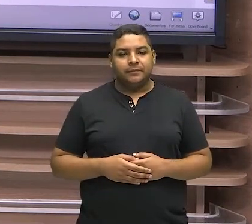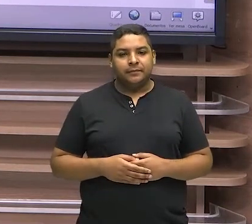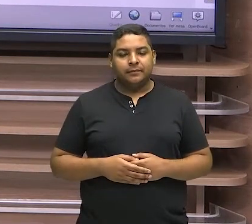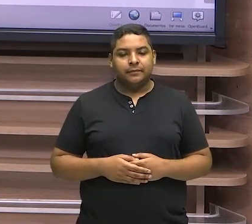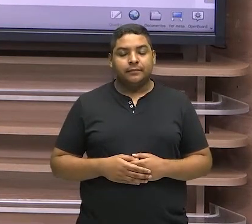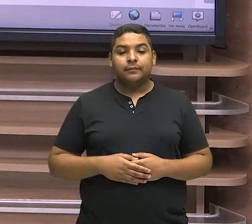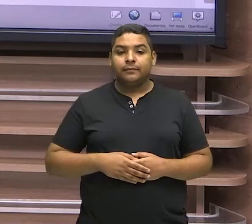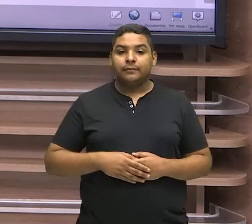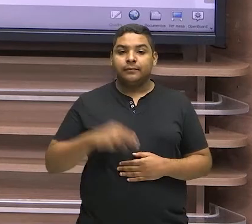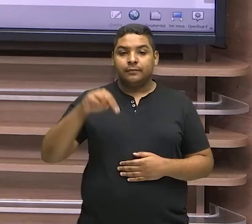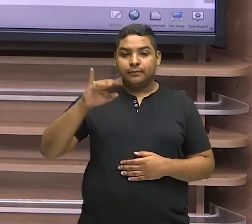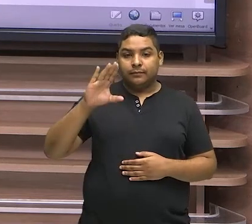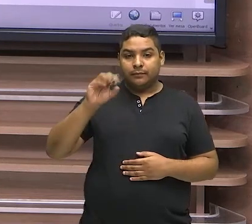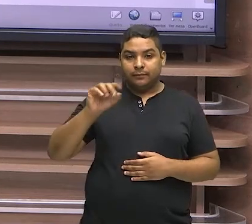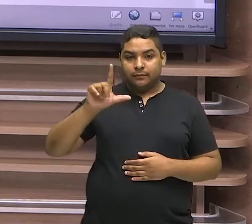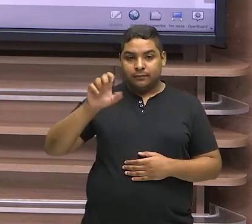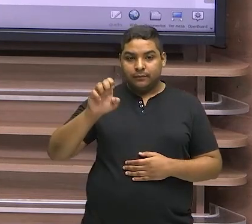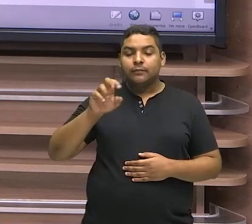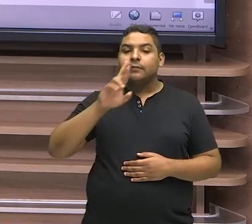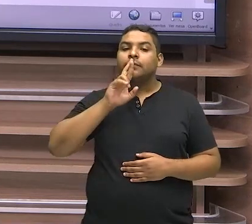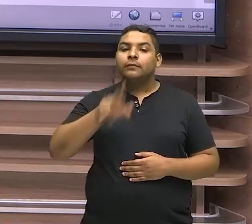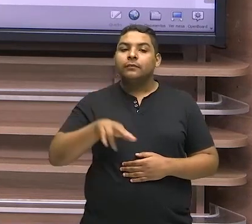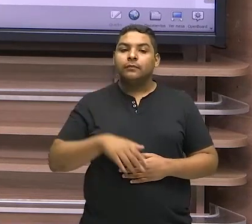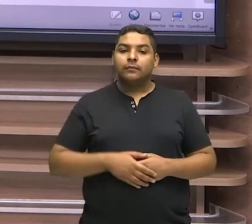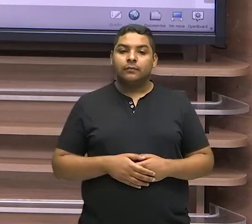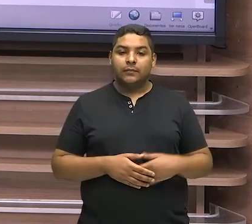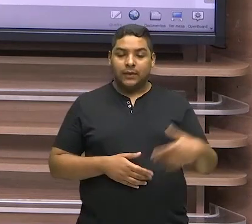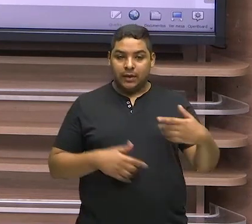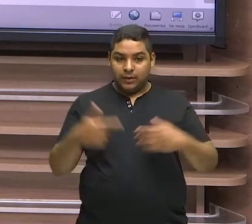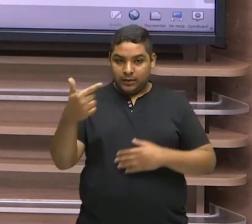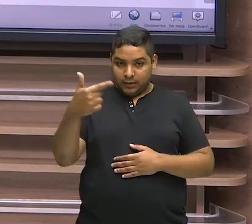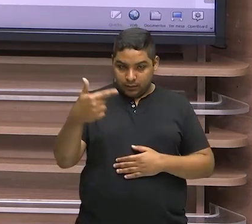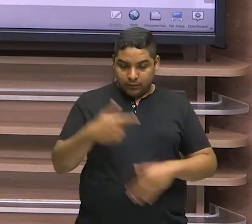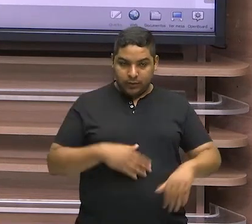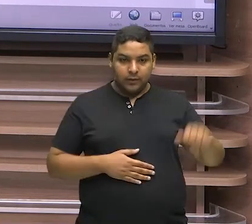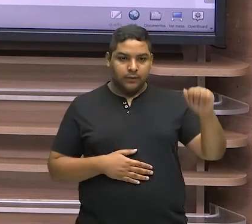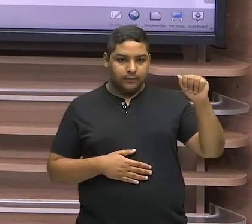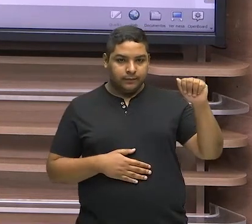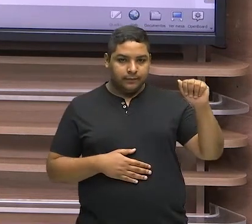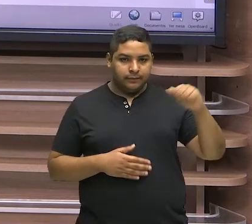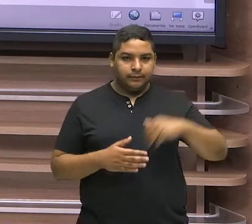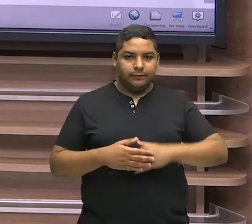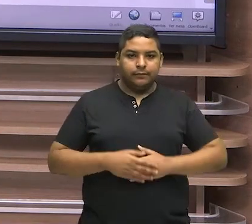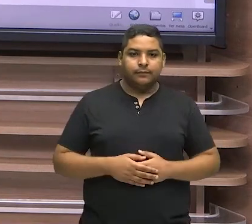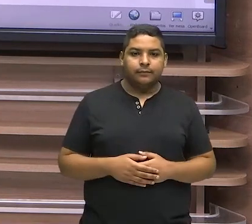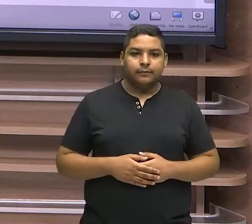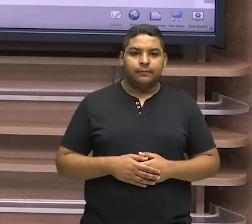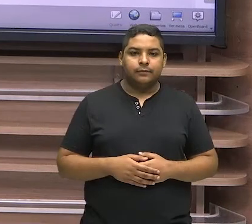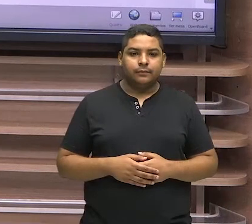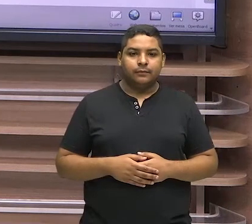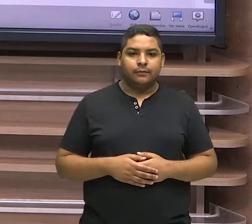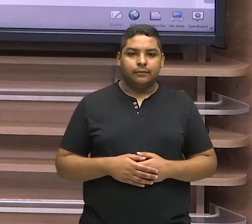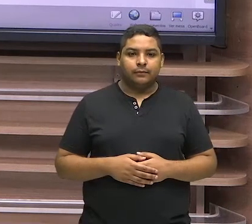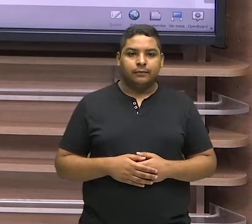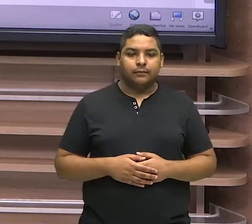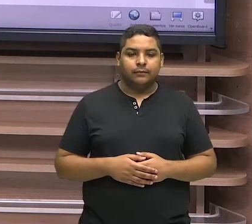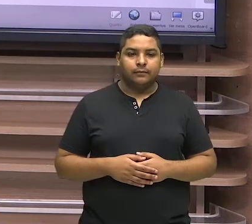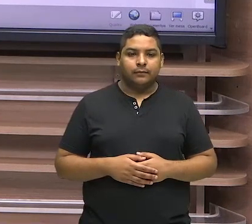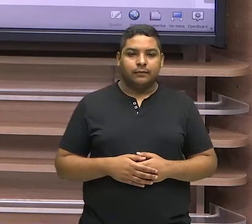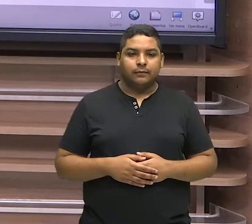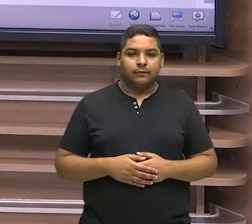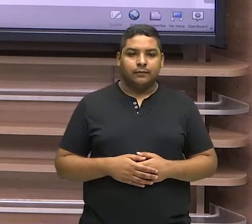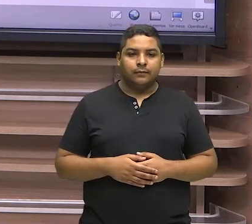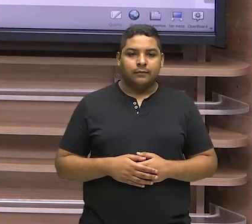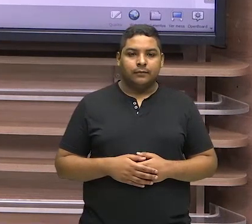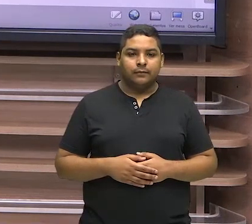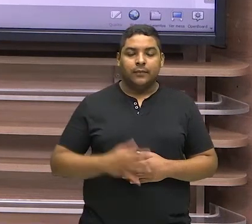a questão da letra A, né? Da segunda atividade, da segunda questão. Ela respondeu, this bird is blue, né? No caso, a